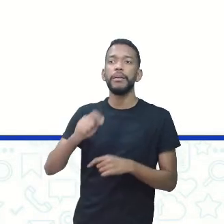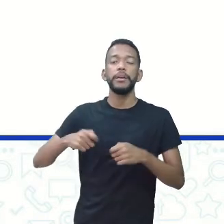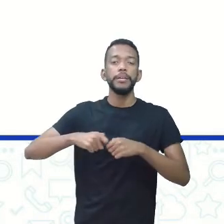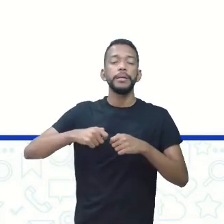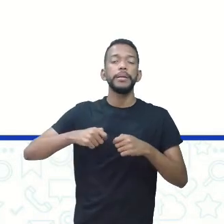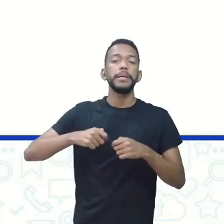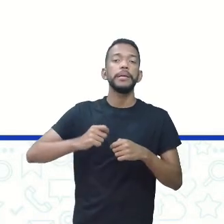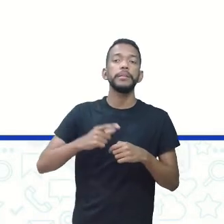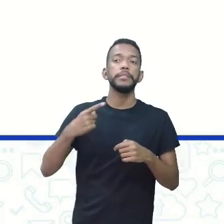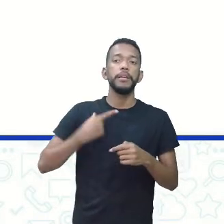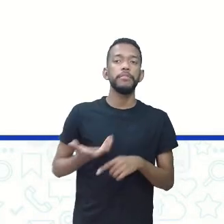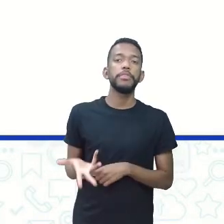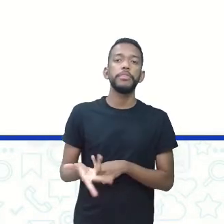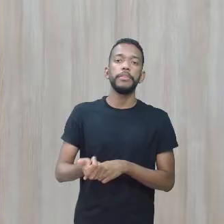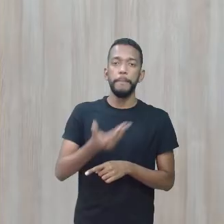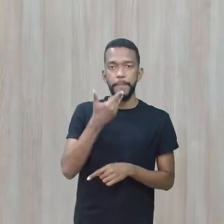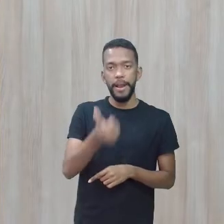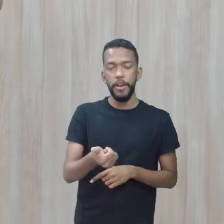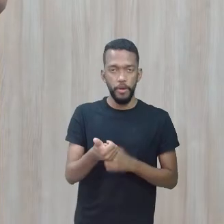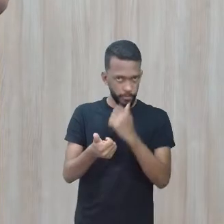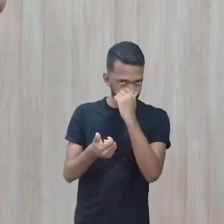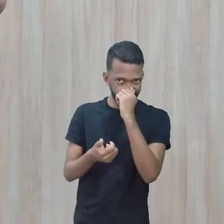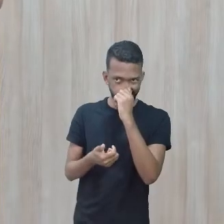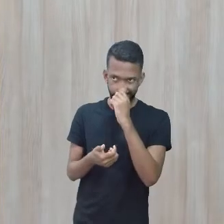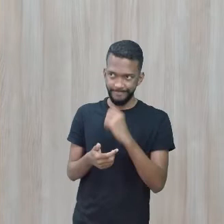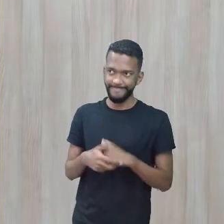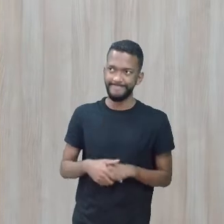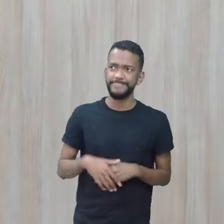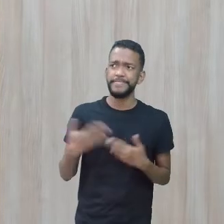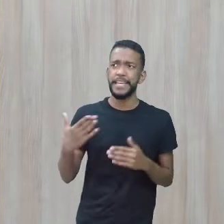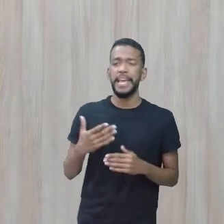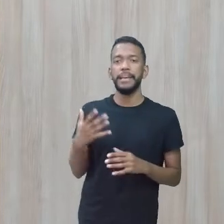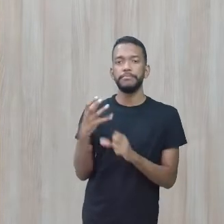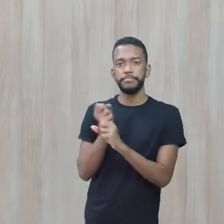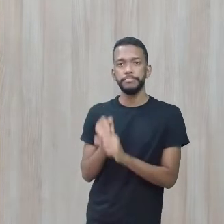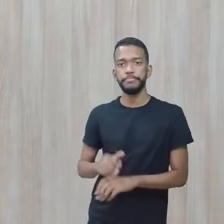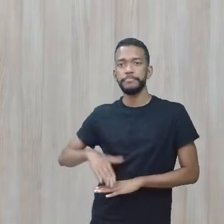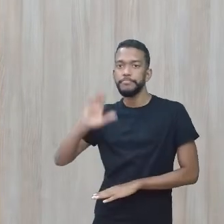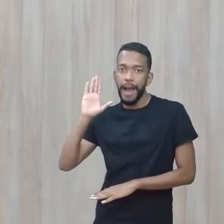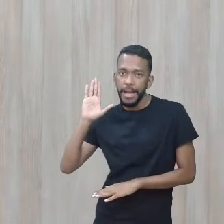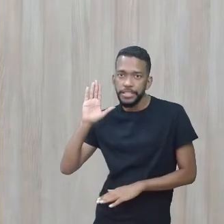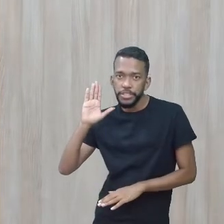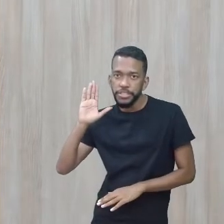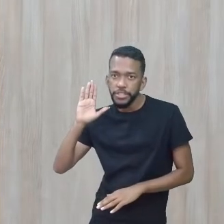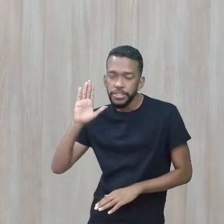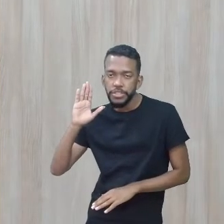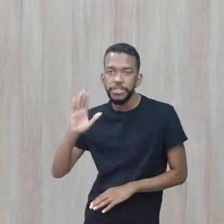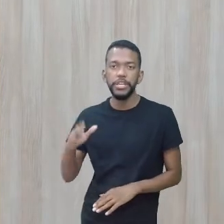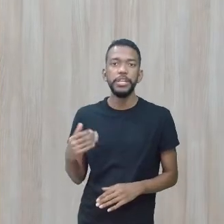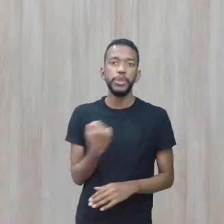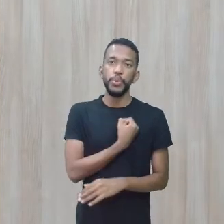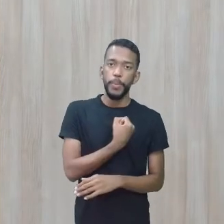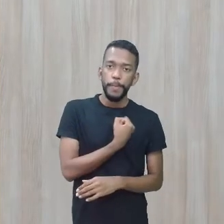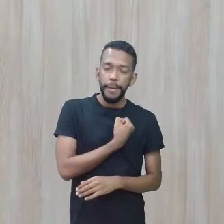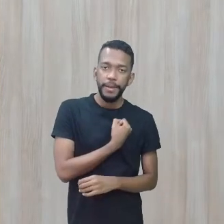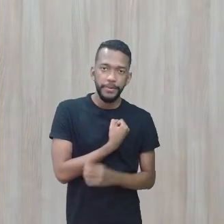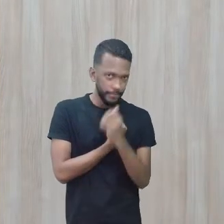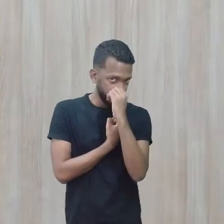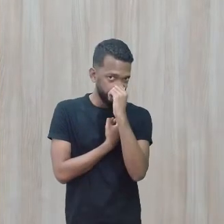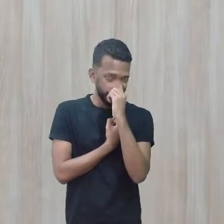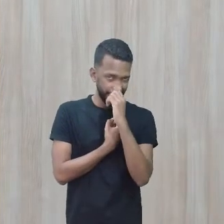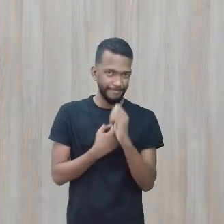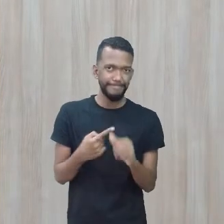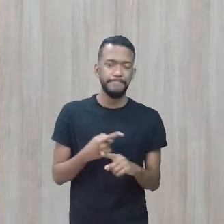melhor desempenho? E aí, gente? Seria quem acertou mais em número?